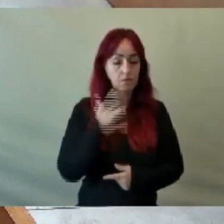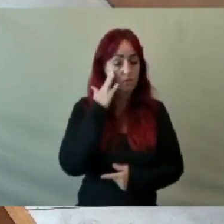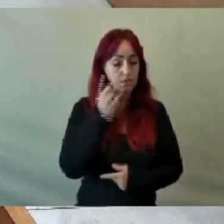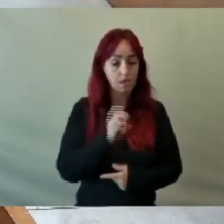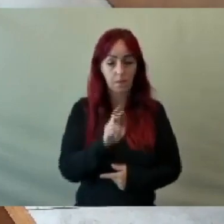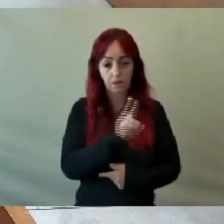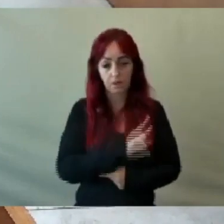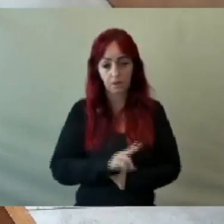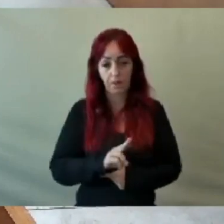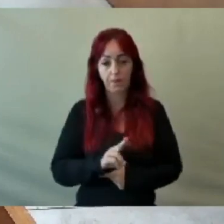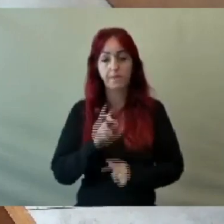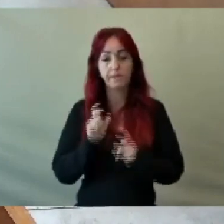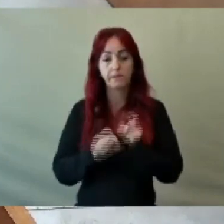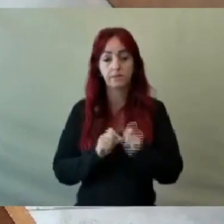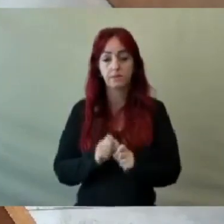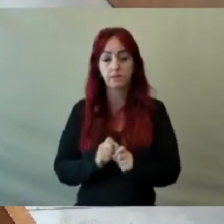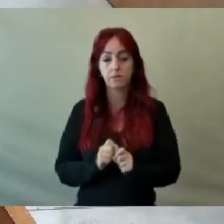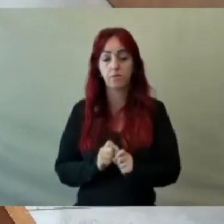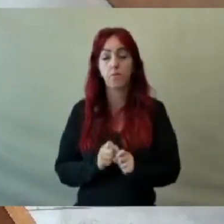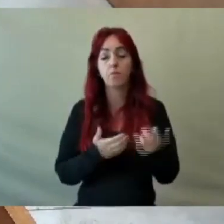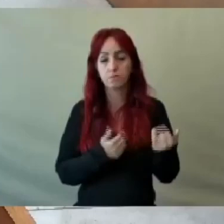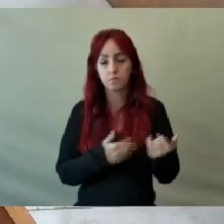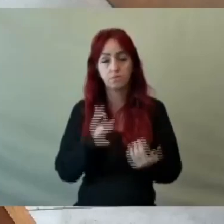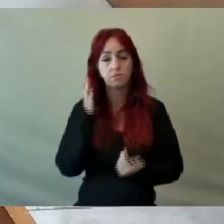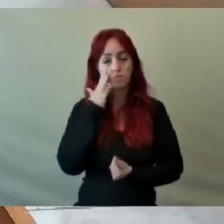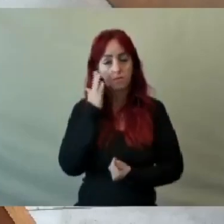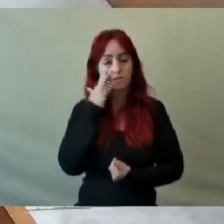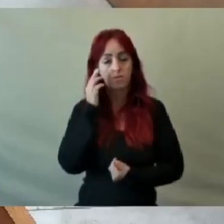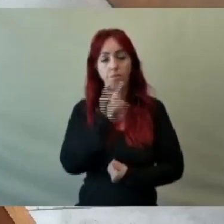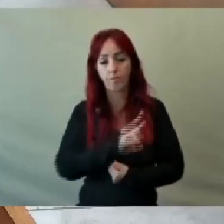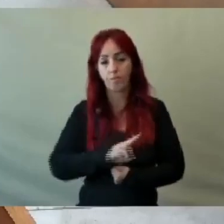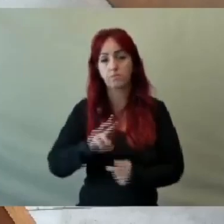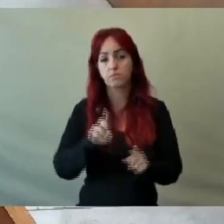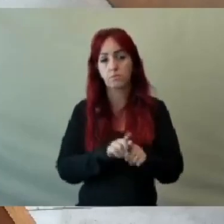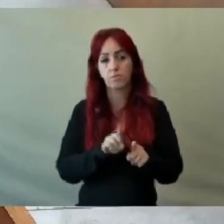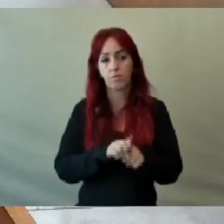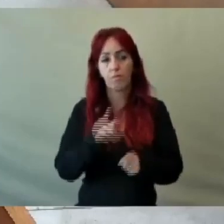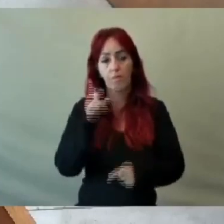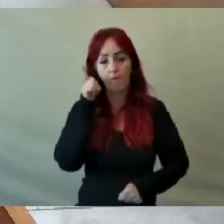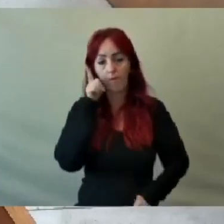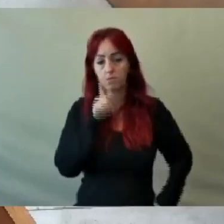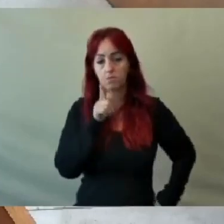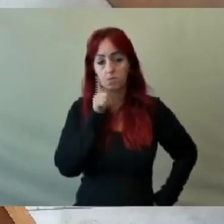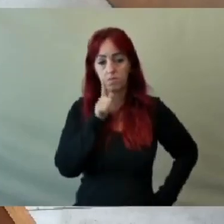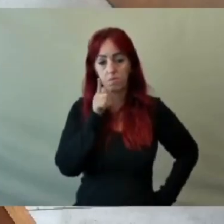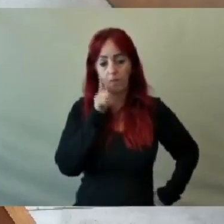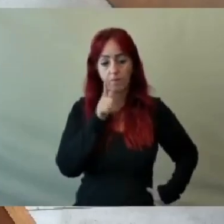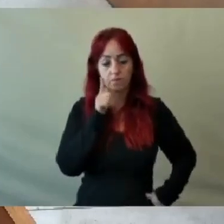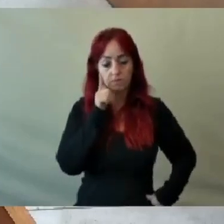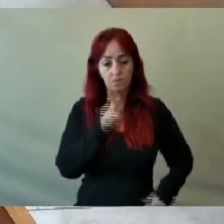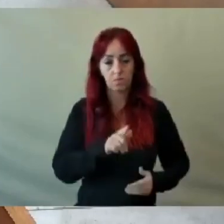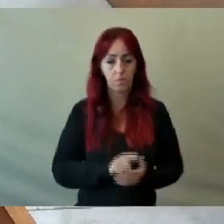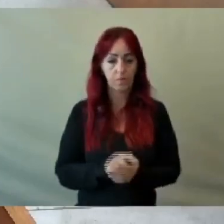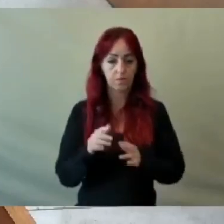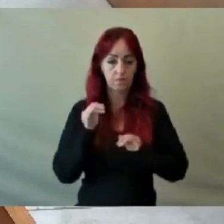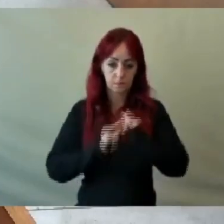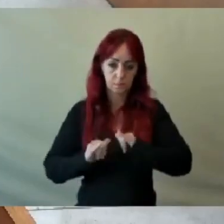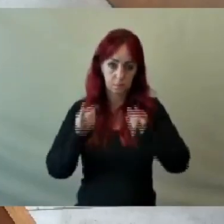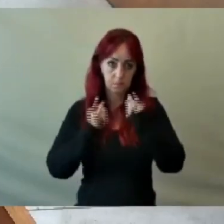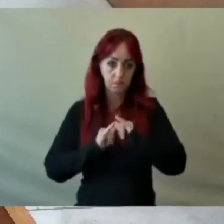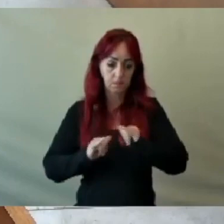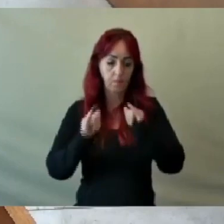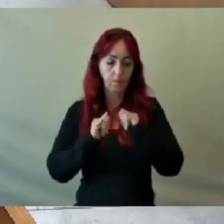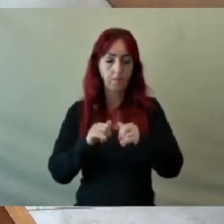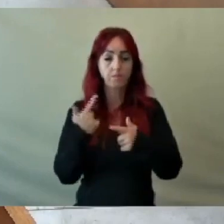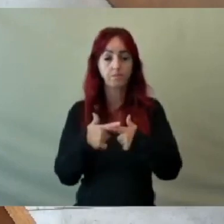meninos novos, o pessoal jovem, também não estão conseguindo lidar com o programa por causa dos erros. O